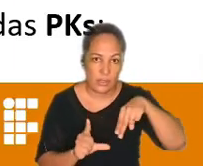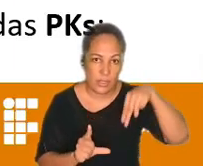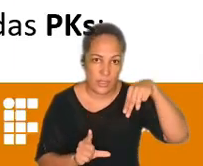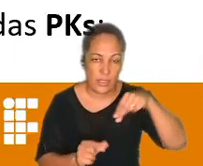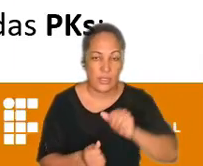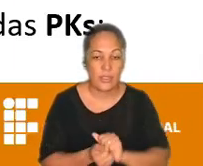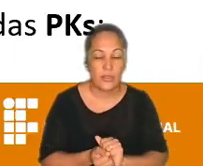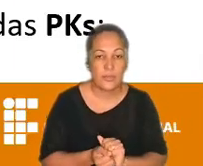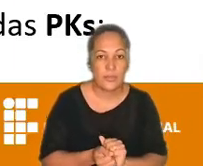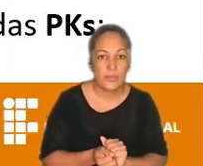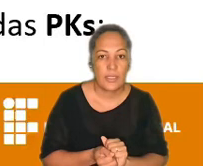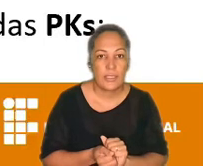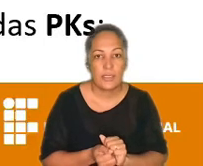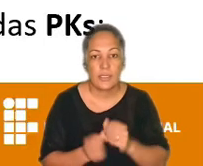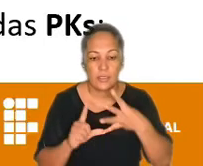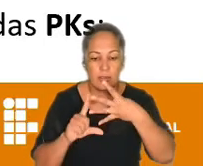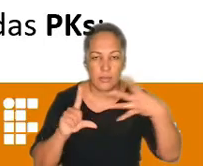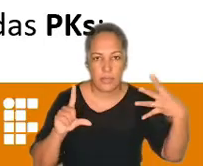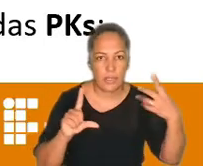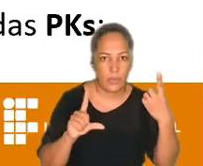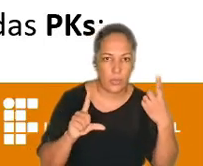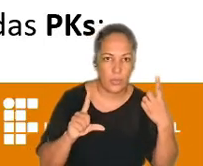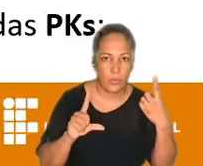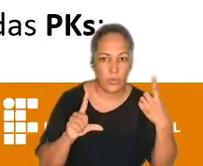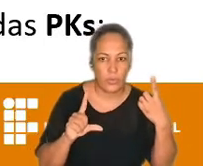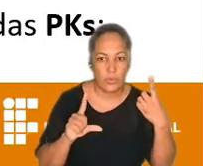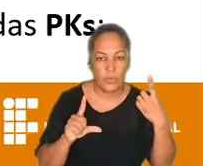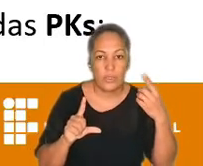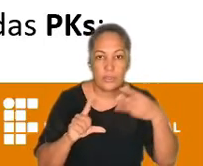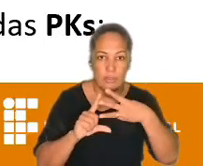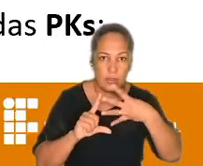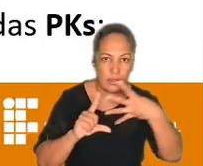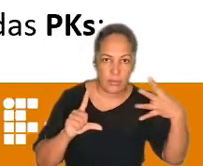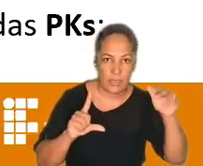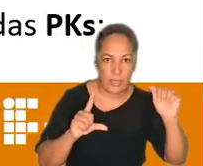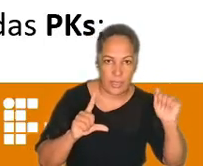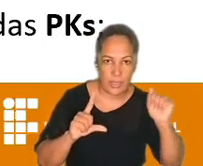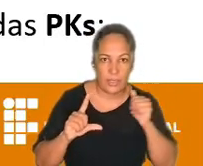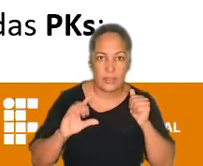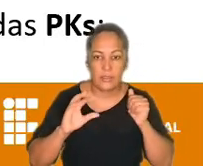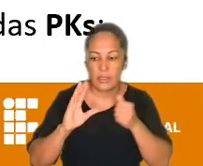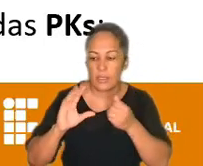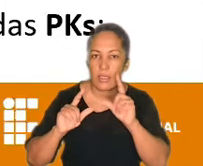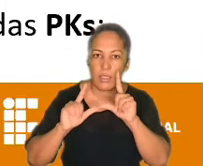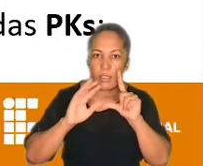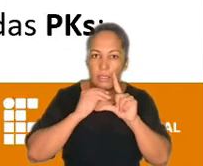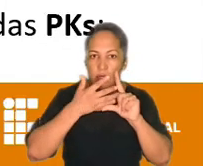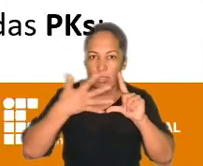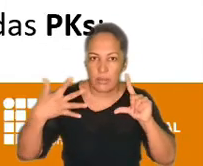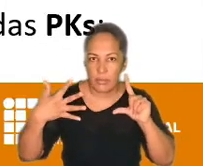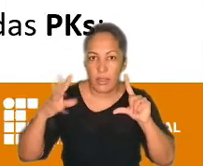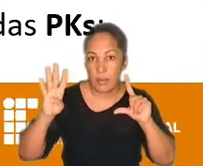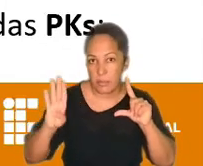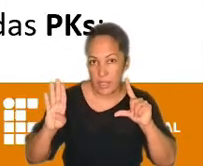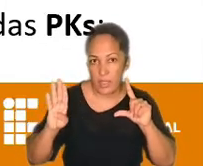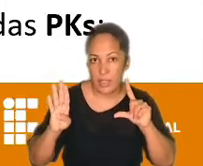entre duas tabelas relacionadas. Então, tem a tabela aqui A e a tabela B. A tabela A tem o sinal de N e a